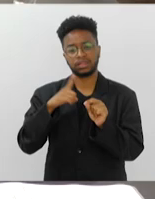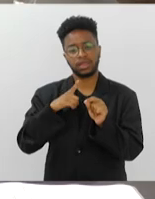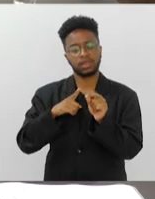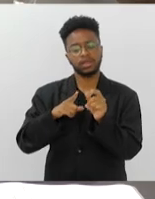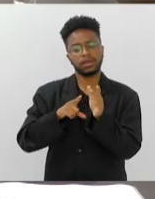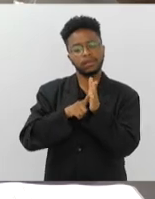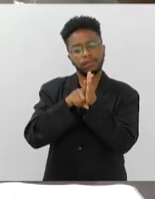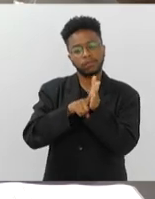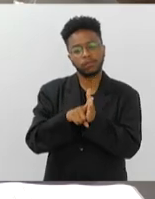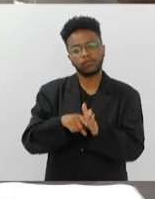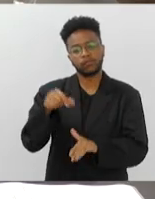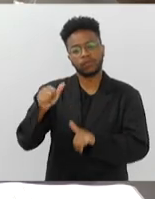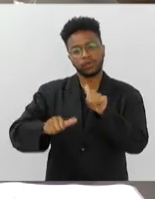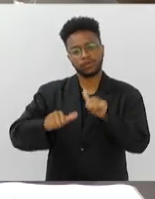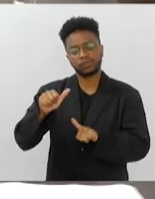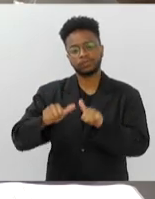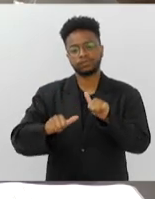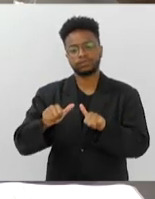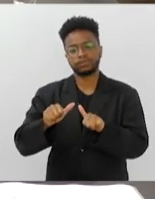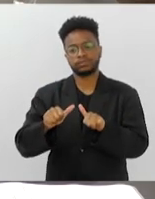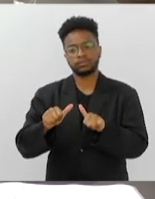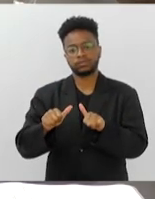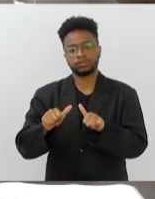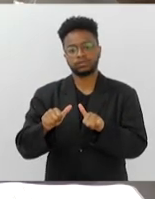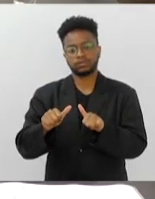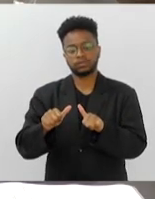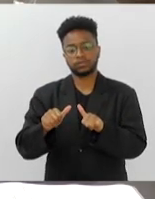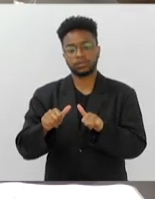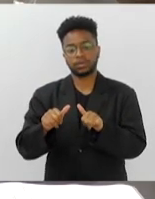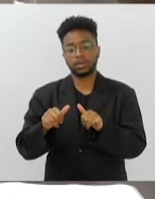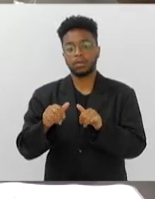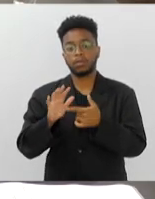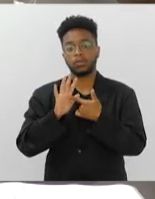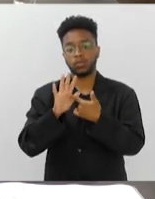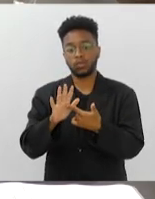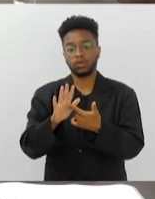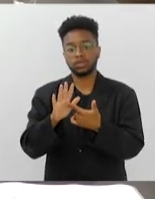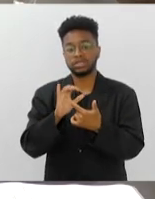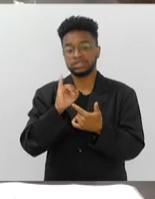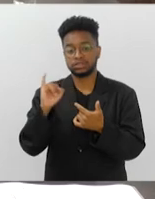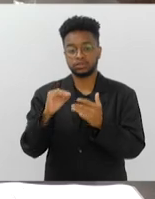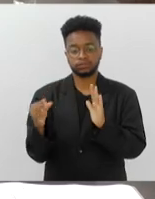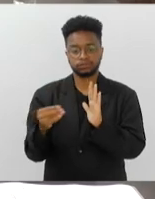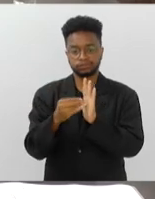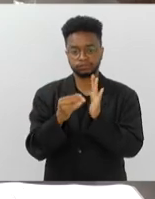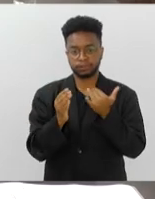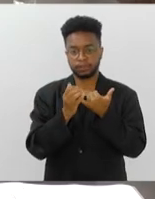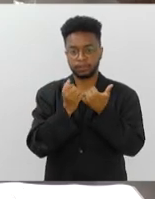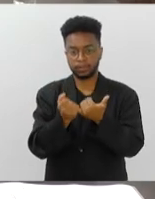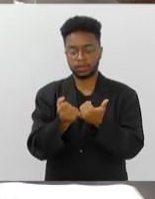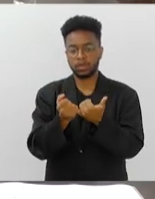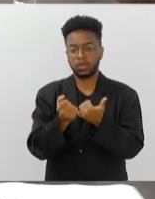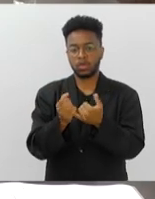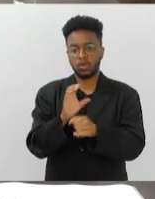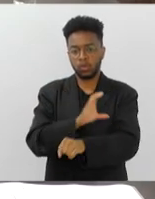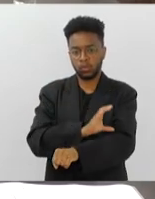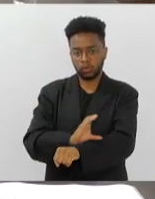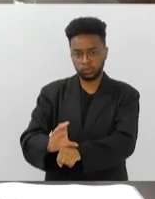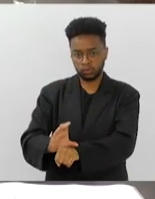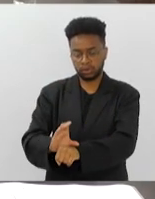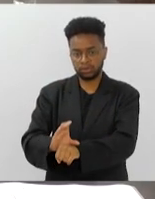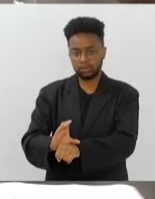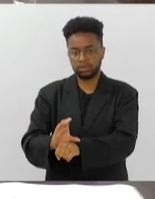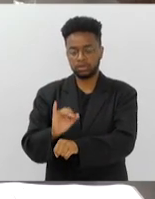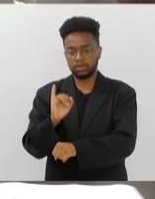são algumas antigas, que a declaração e reconhecimento de algo como patrimônio cultural